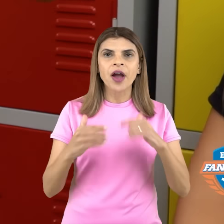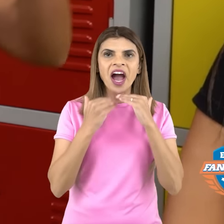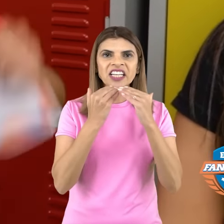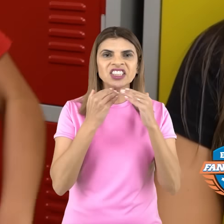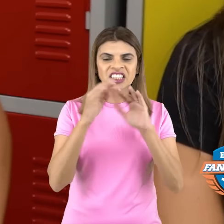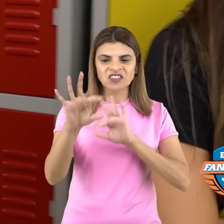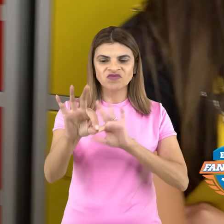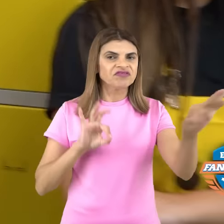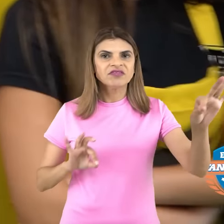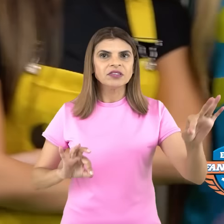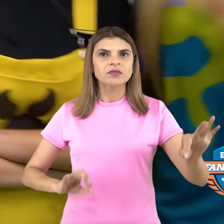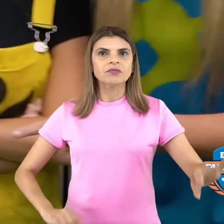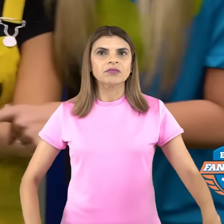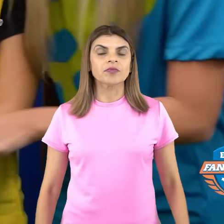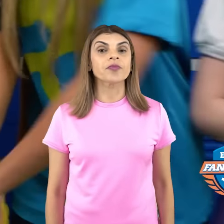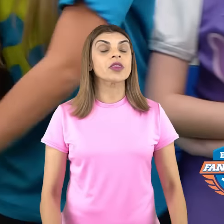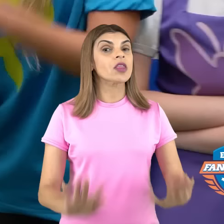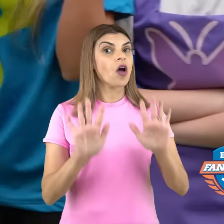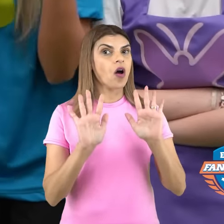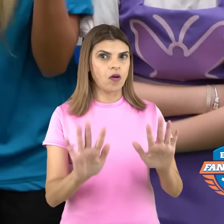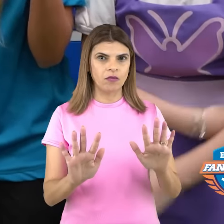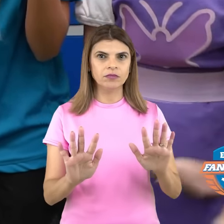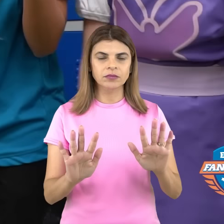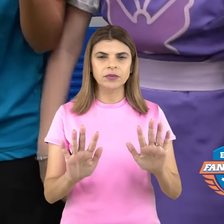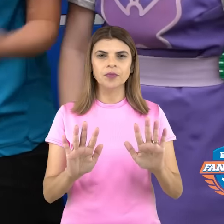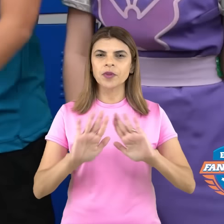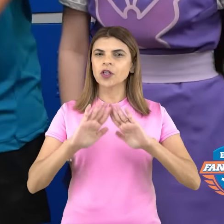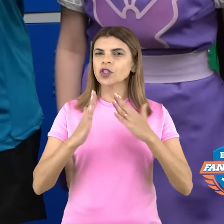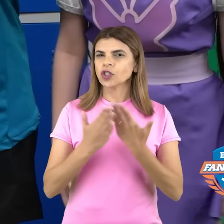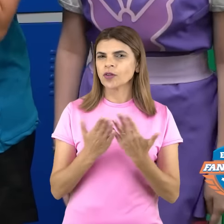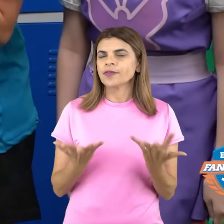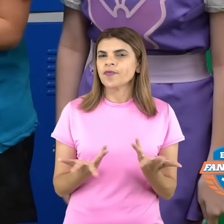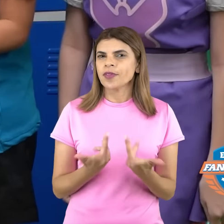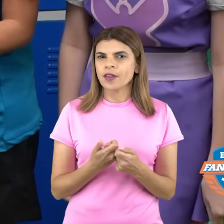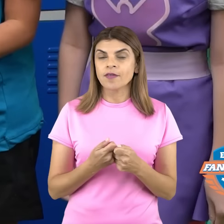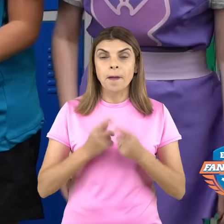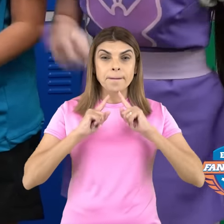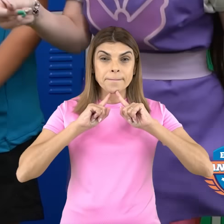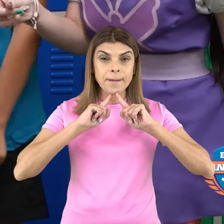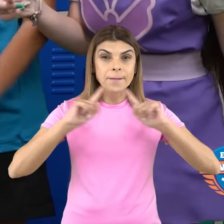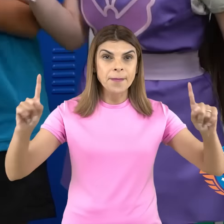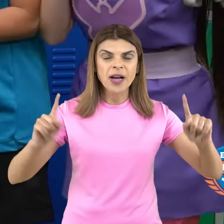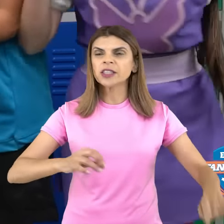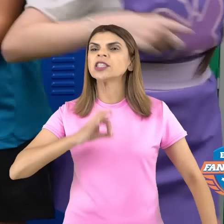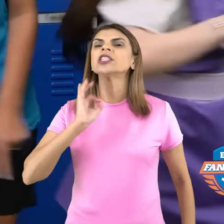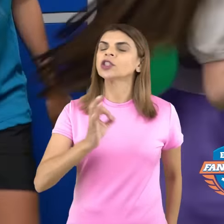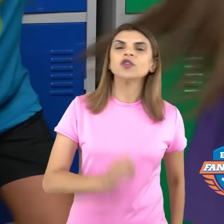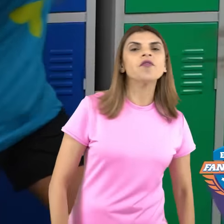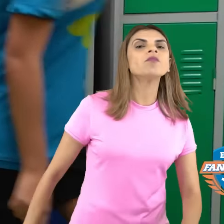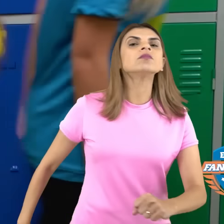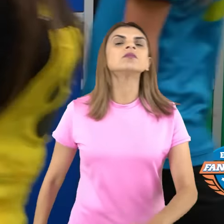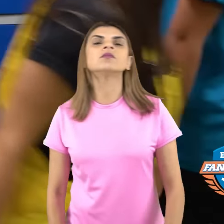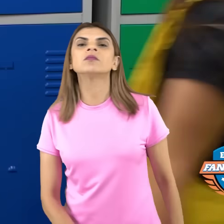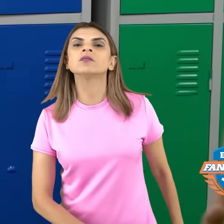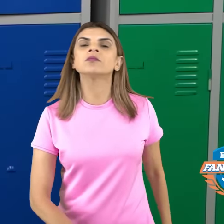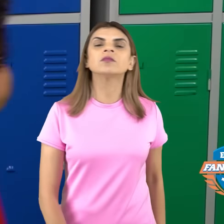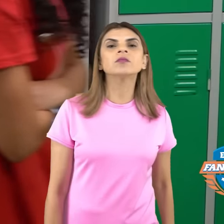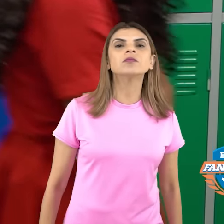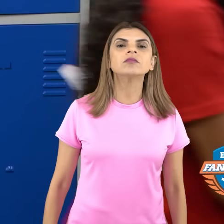nada! Olha só, vamos naquela escola de aventureiros e fazer um barraco. Isso! Vamos, vamos, vamos!